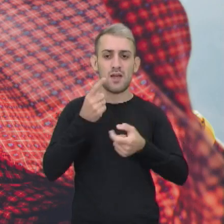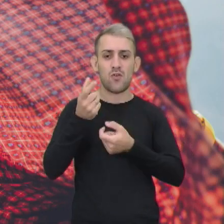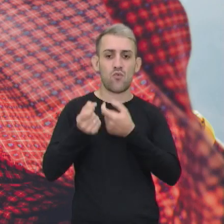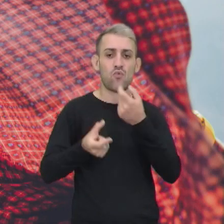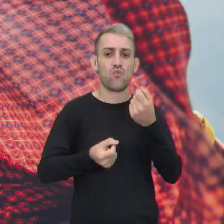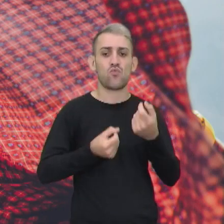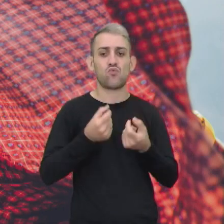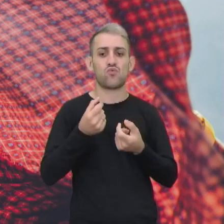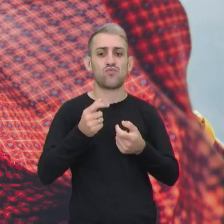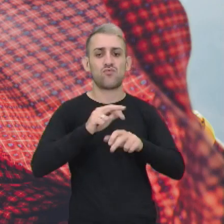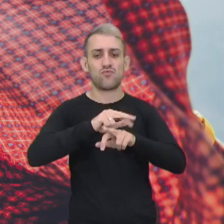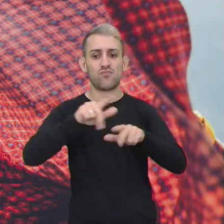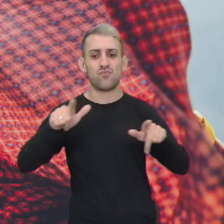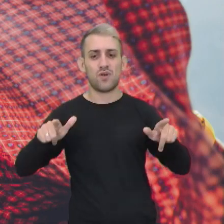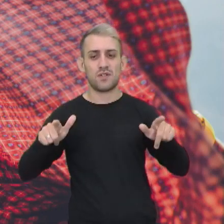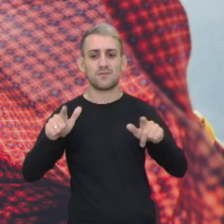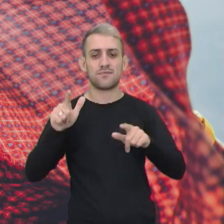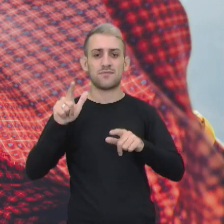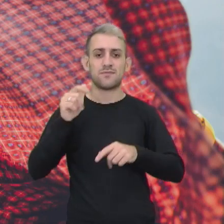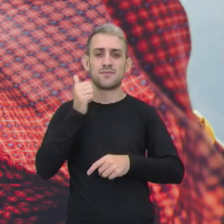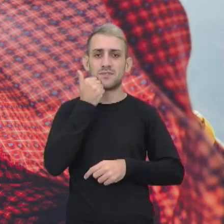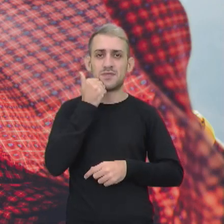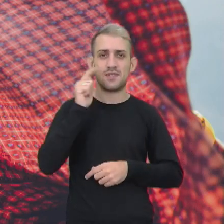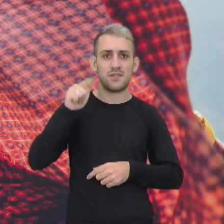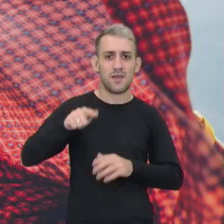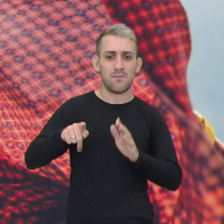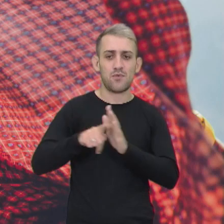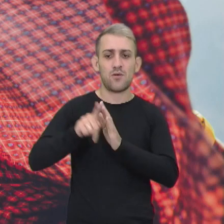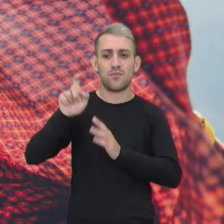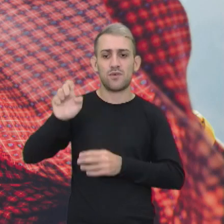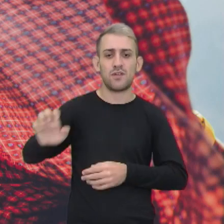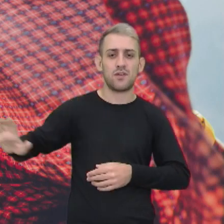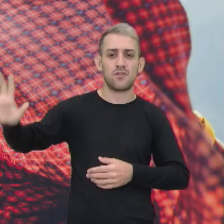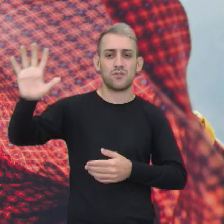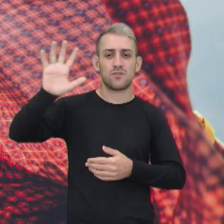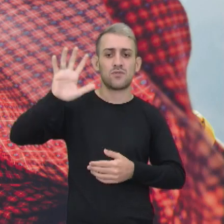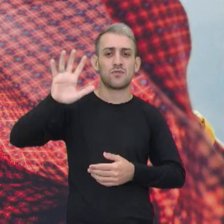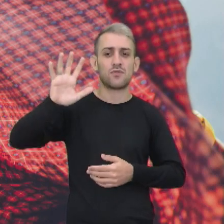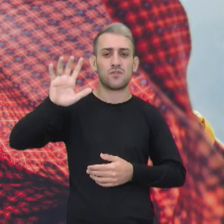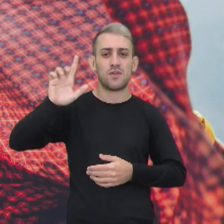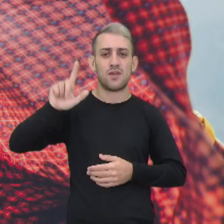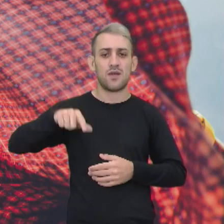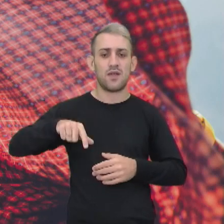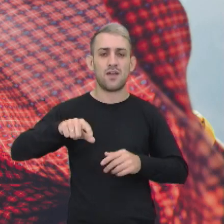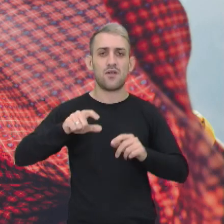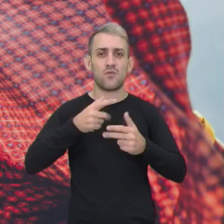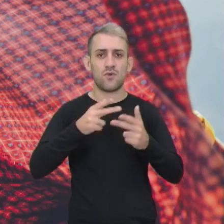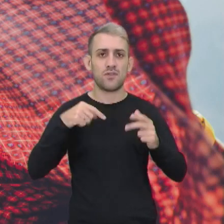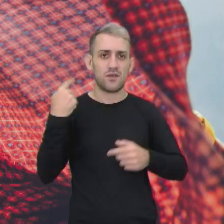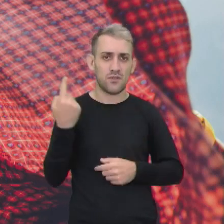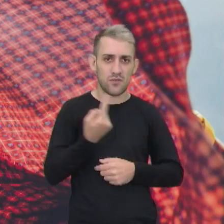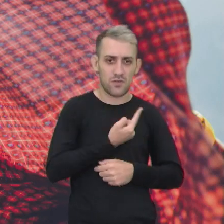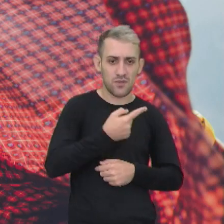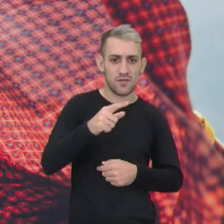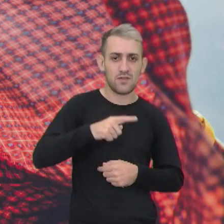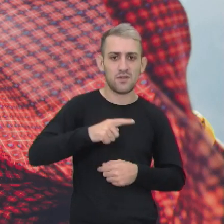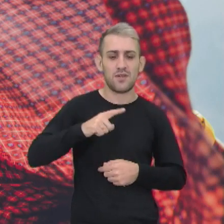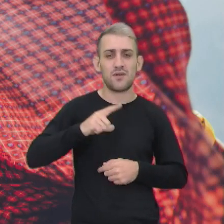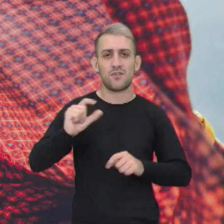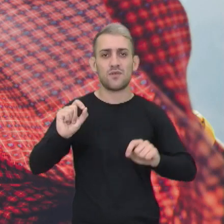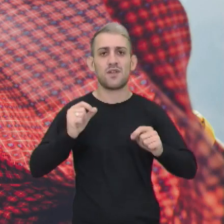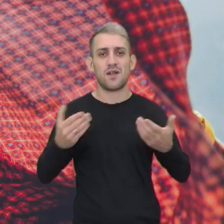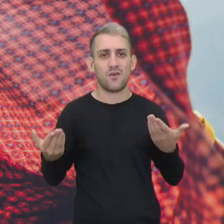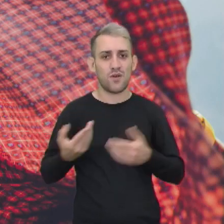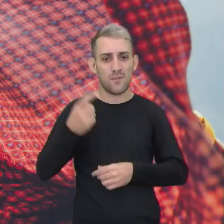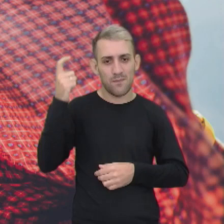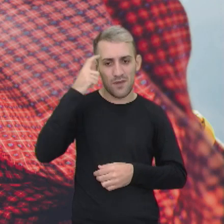até várias outras ciências serem aí muito eurocentristas, que é algo até que a gente tem que começar a